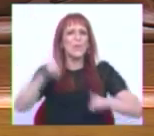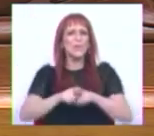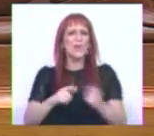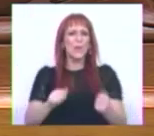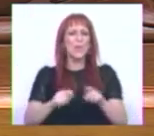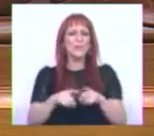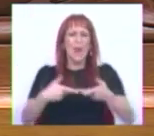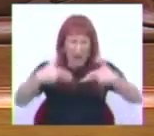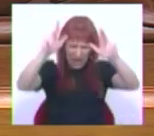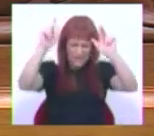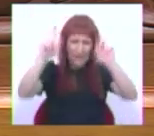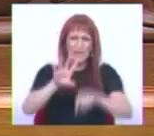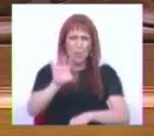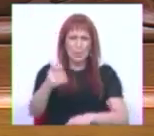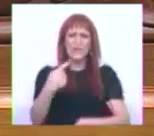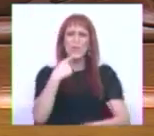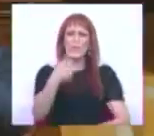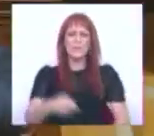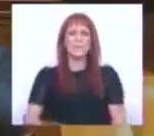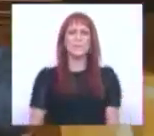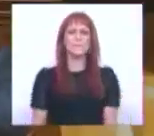mordaças. Libertem o país, disse.